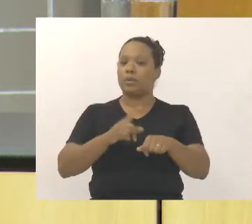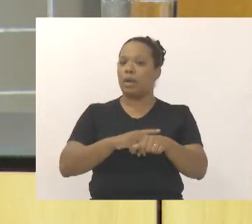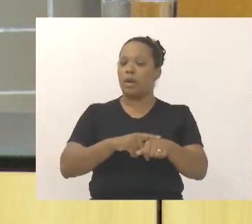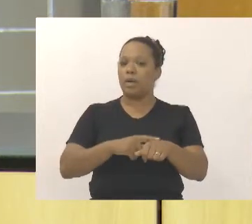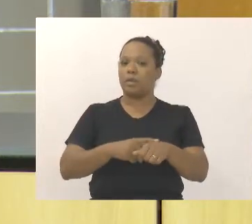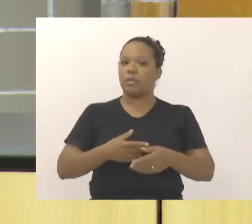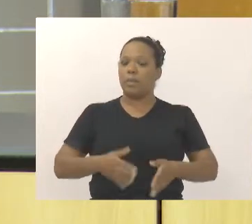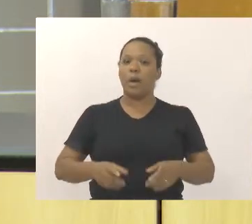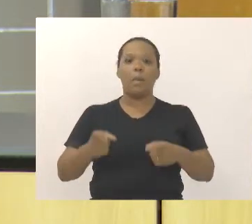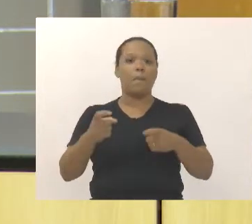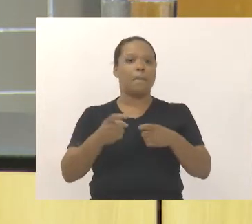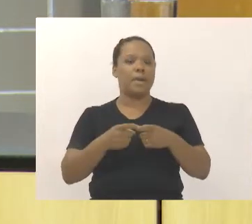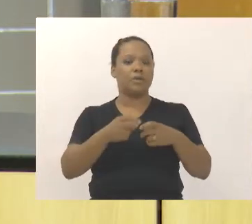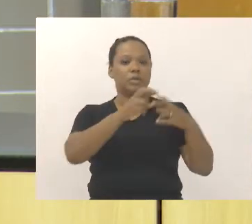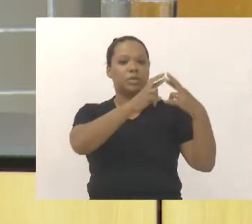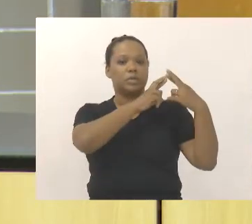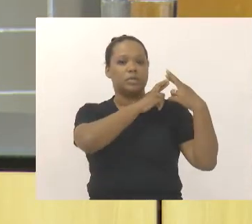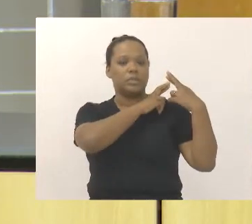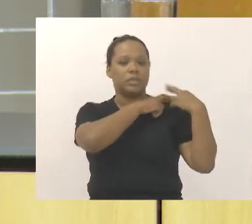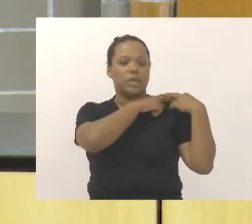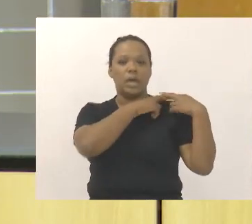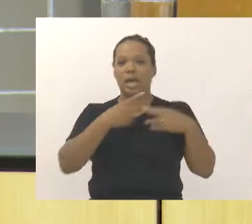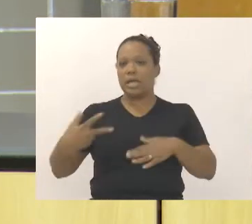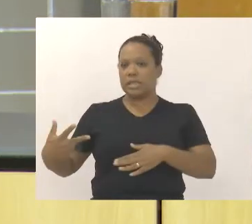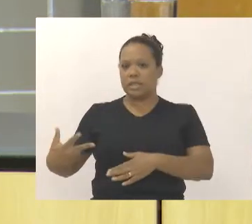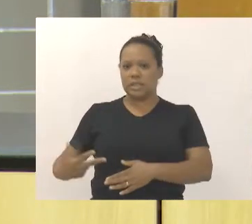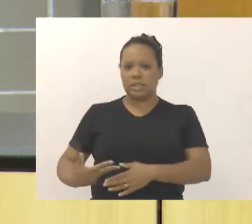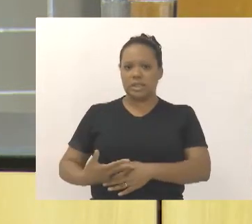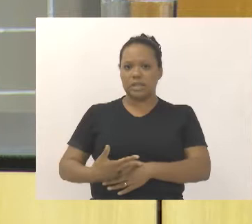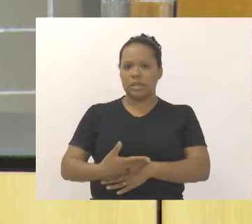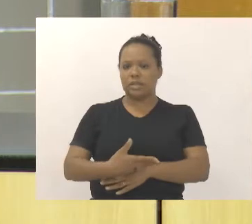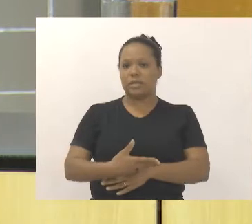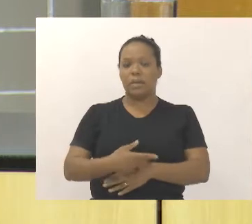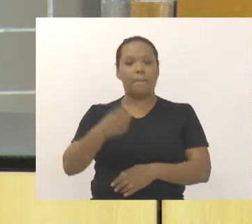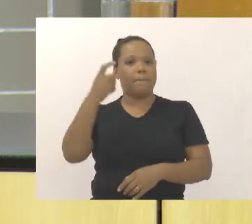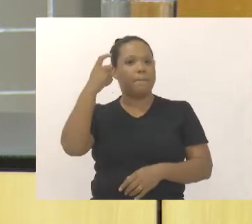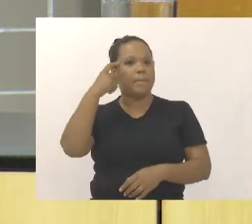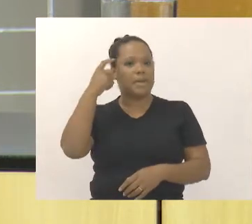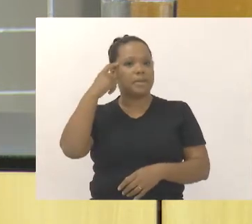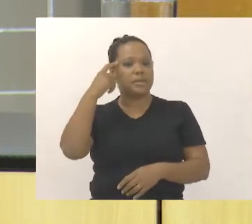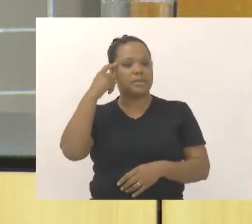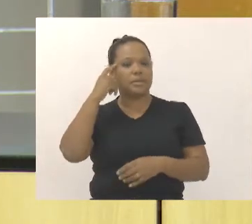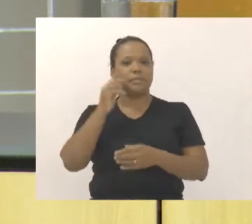parto o médico responsável pela cirurgia decidir pela